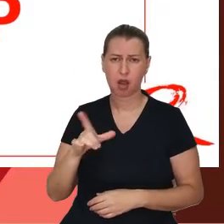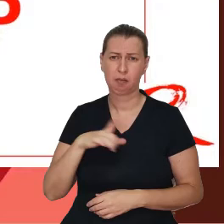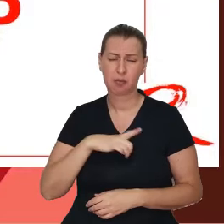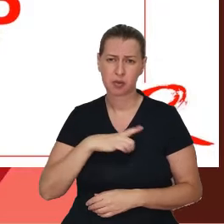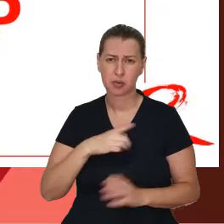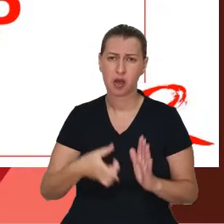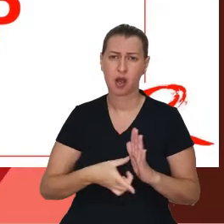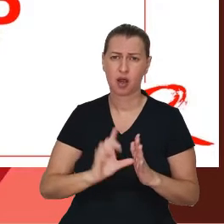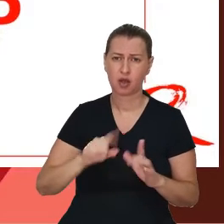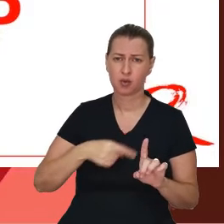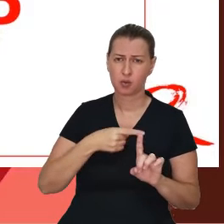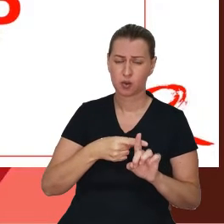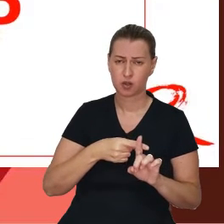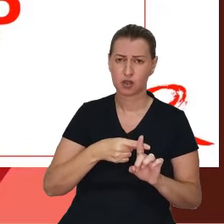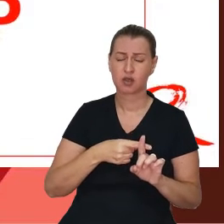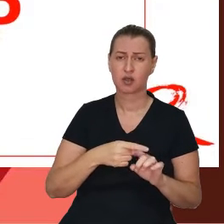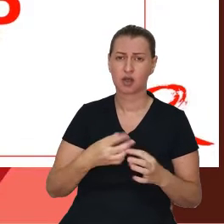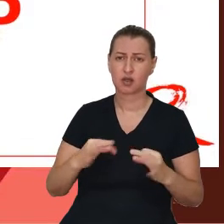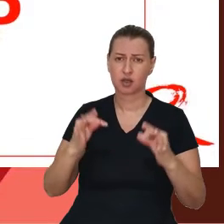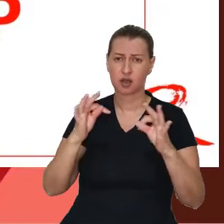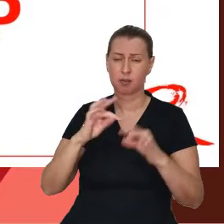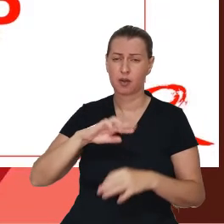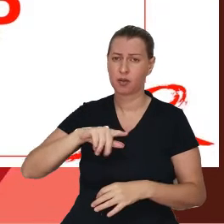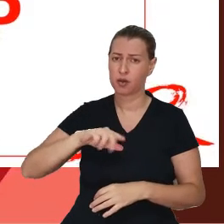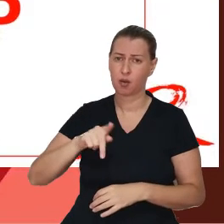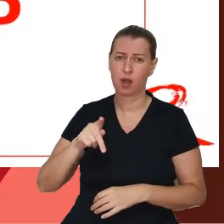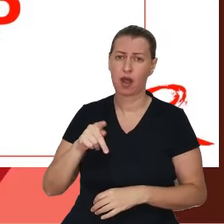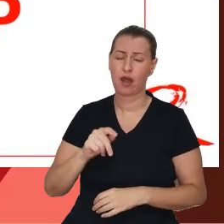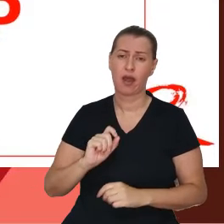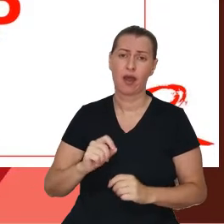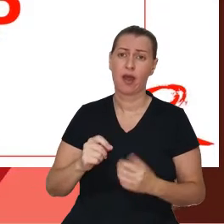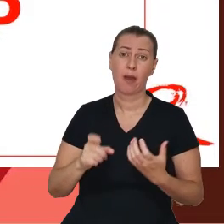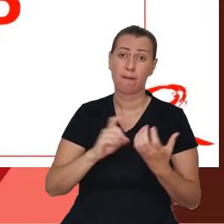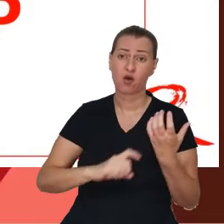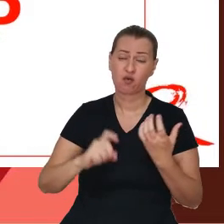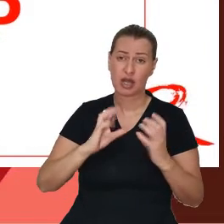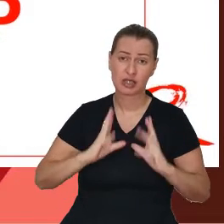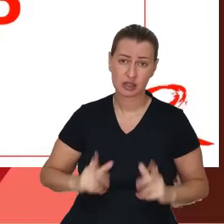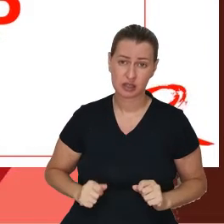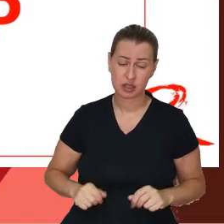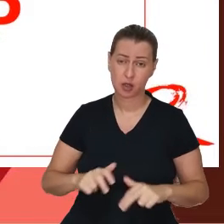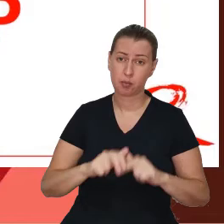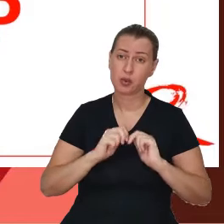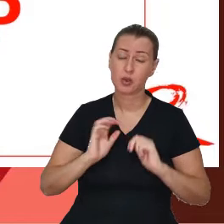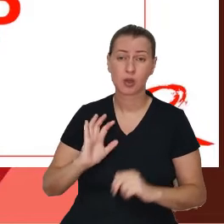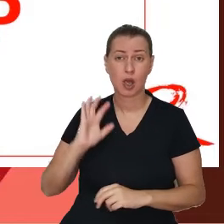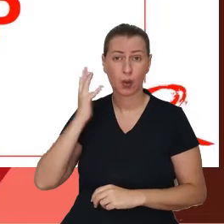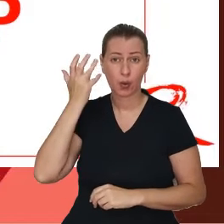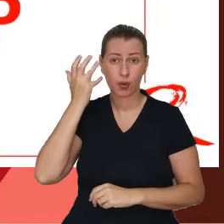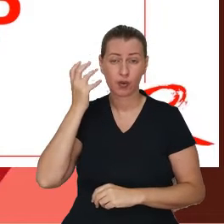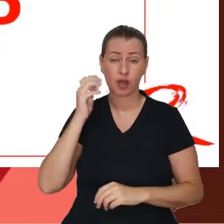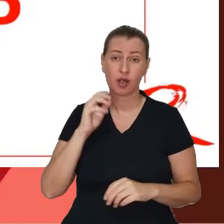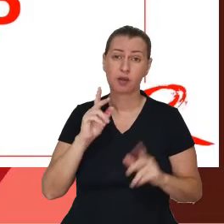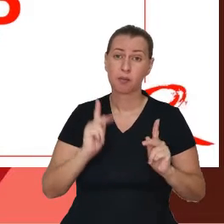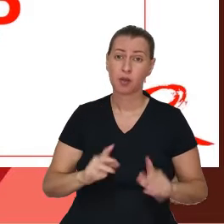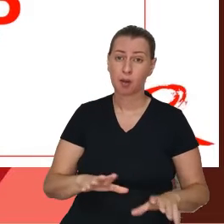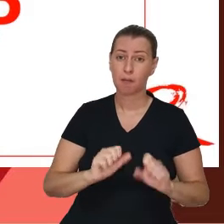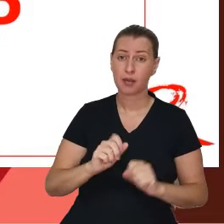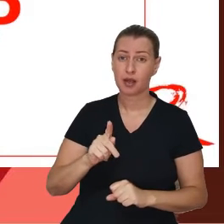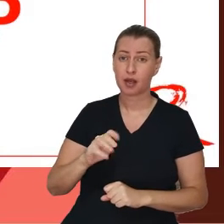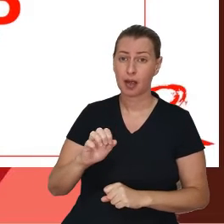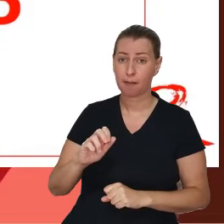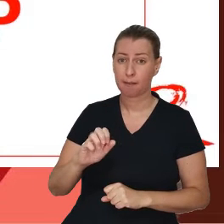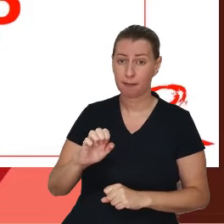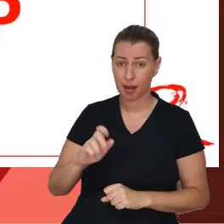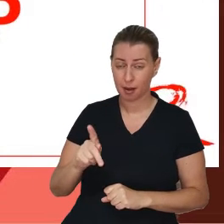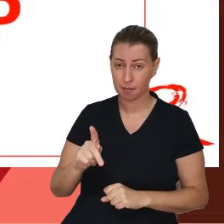tratamento e não profilaxia. Então, às vezes acontece da pessoa vir buscar a PEP em função de alguma situação